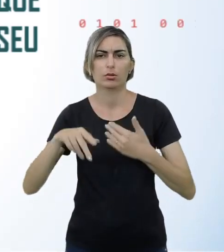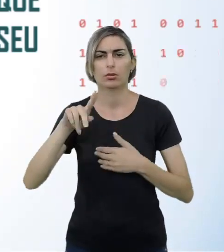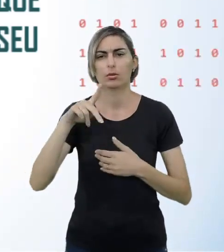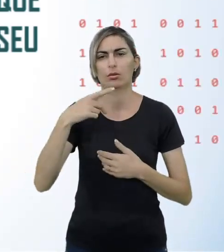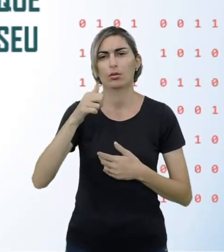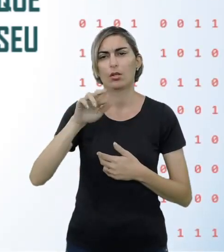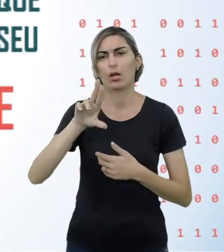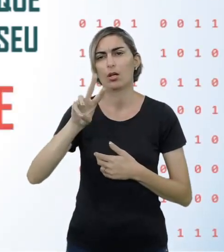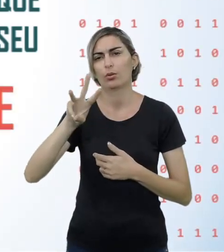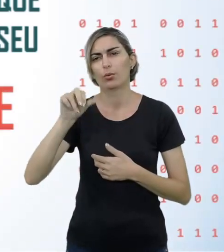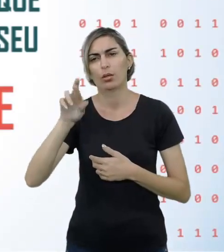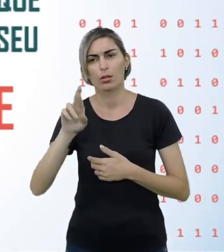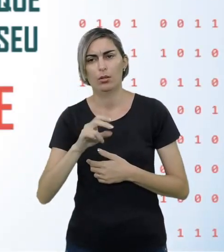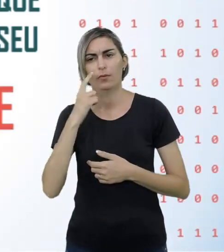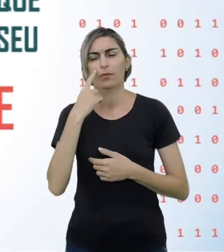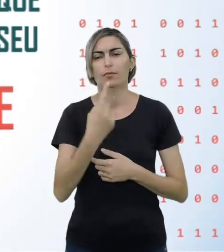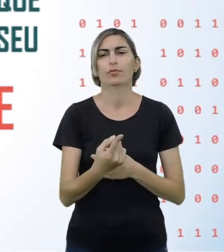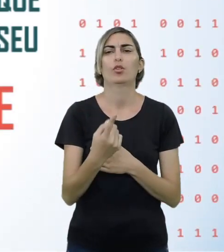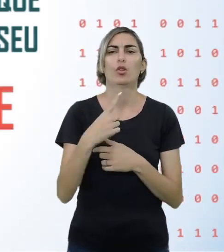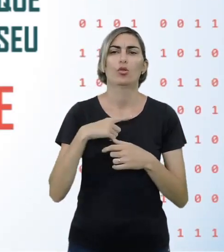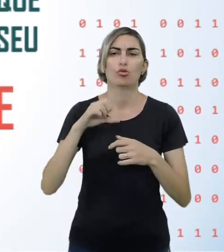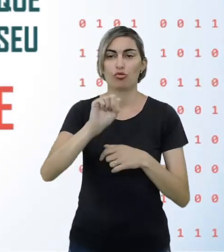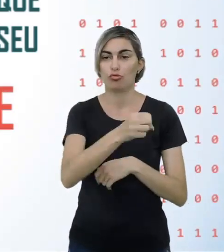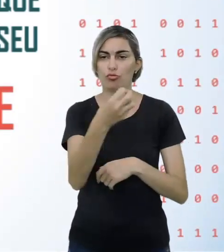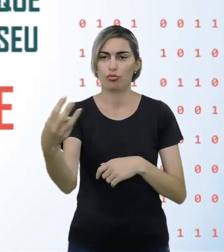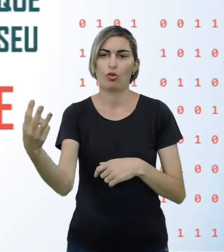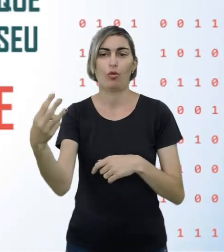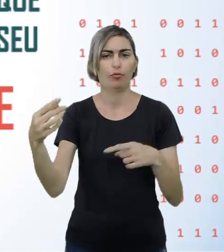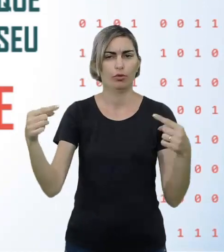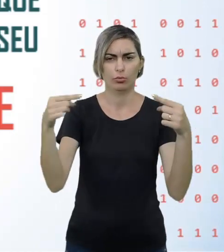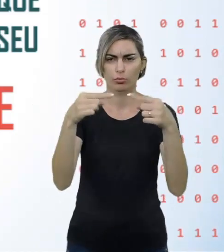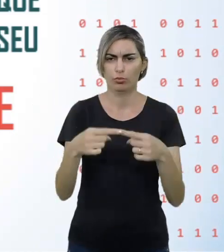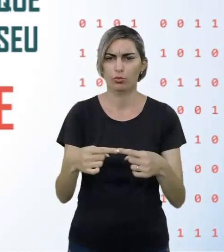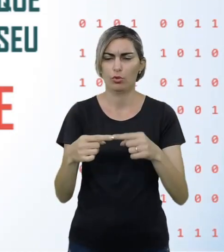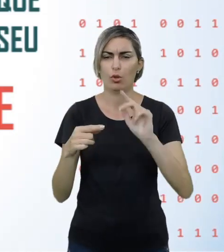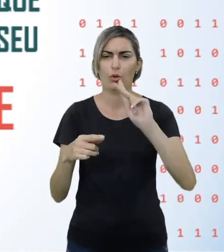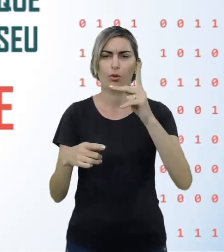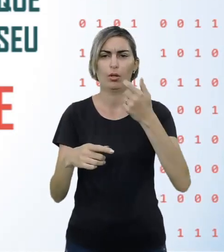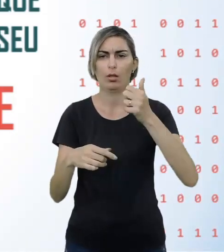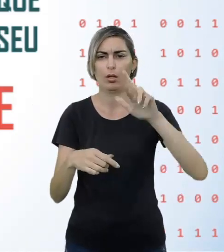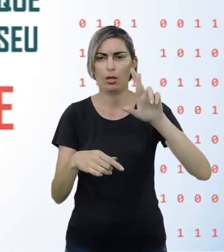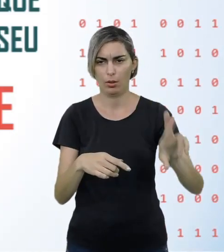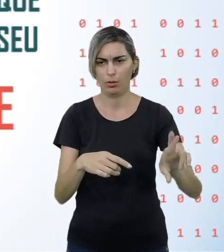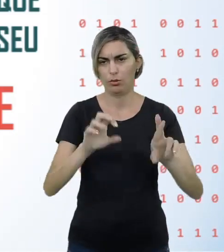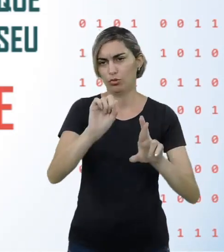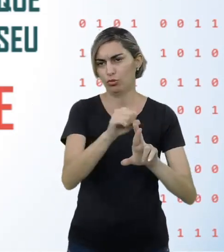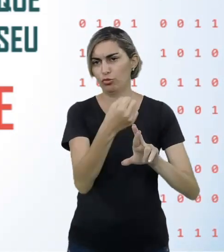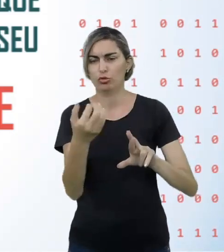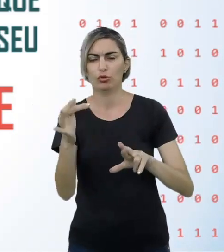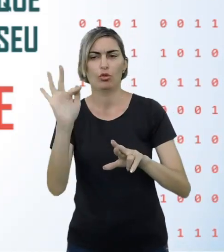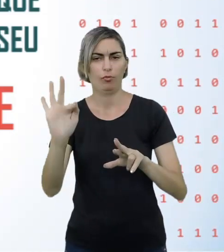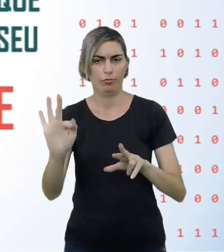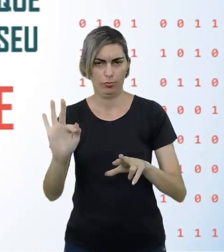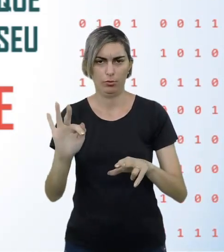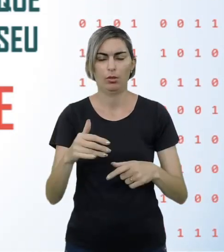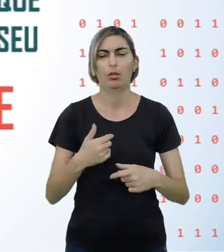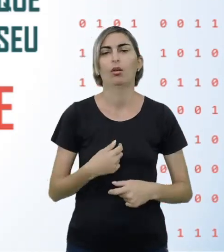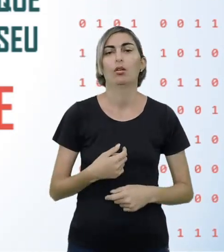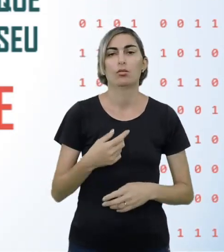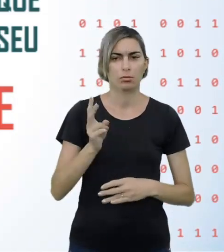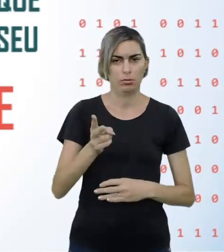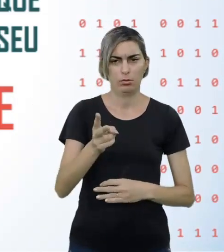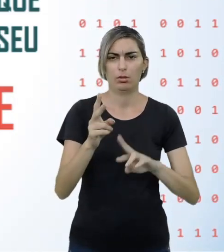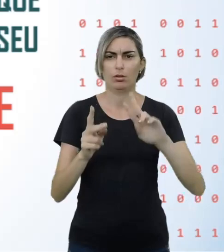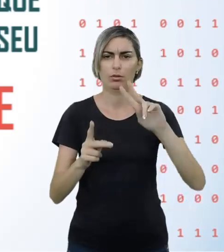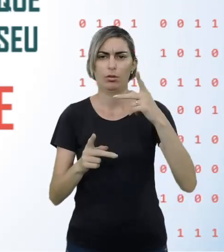seu hardware e do seu software, tá? Então a gente sempre vai ter esse paralelo de hardware e software. Nós temos